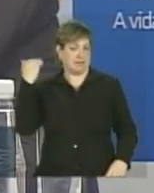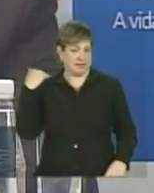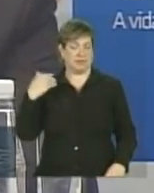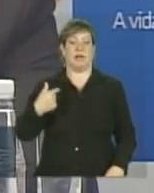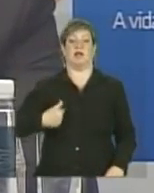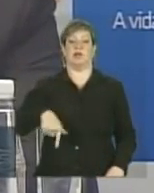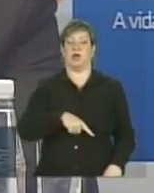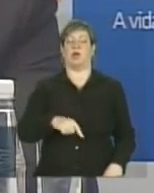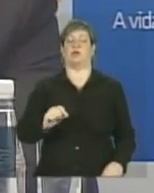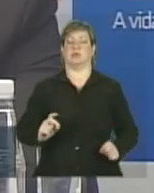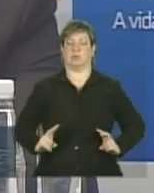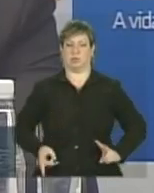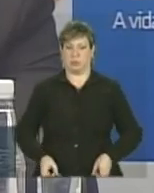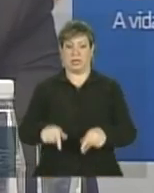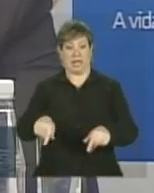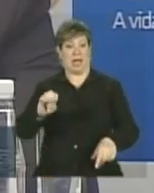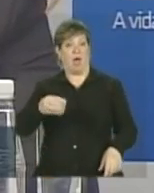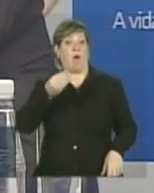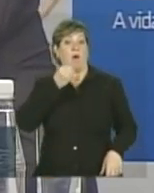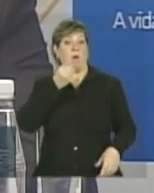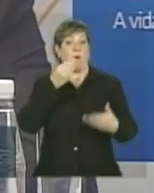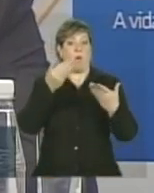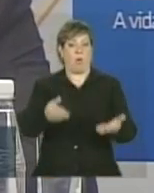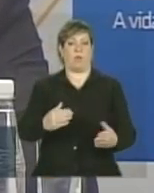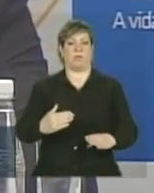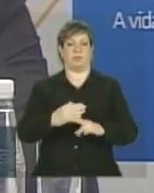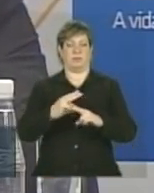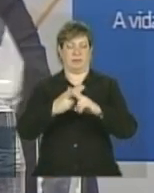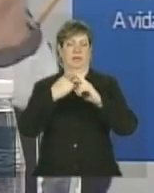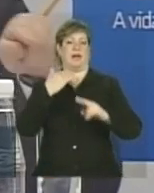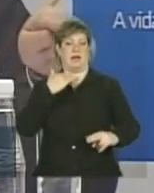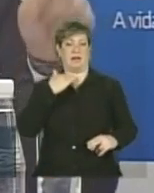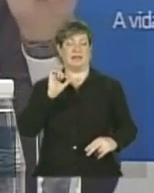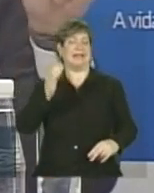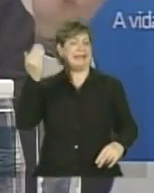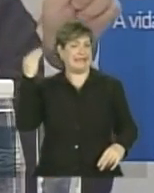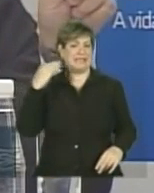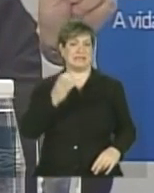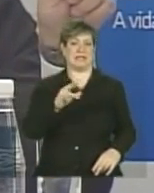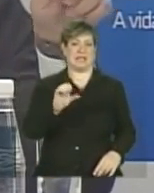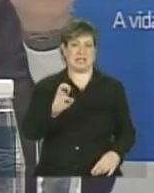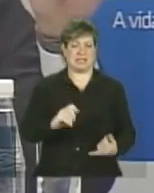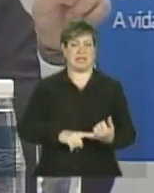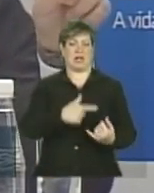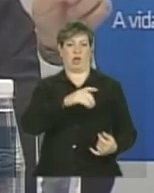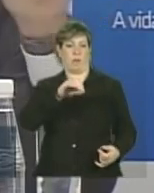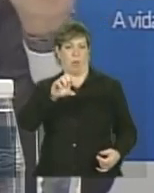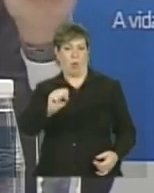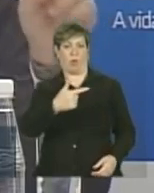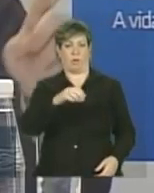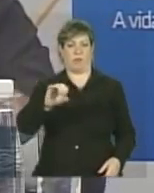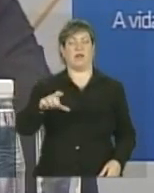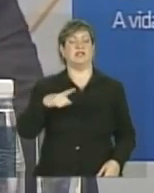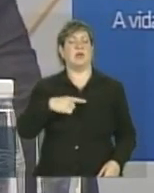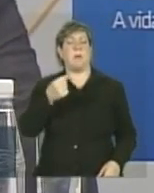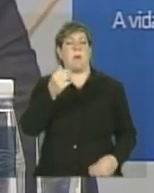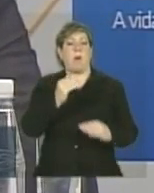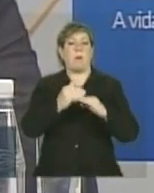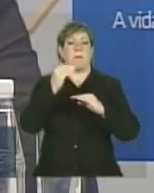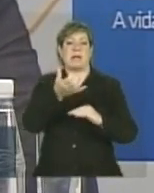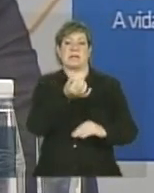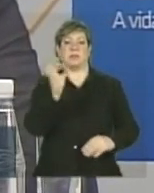isso era uma oportunidade para a Caixa. E a Caixa, desde a crise, na época da crise, tinha um pouco mais que 6% do